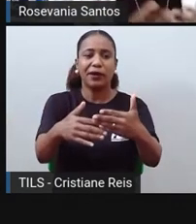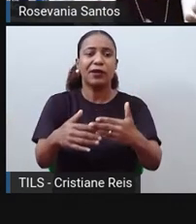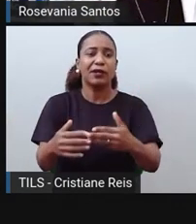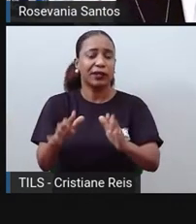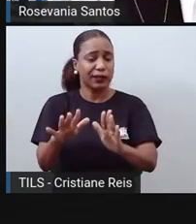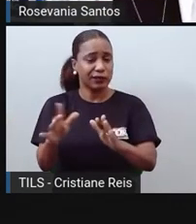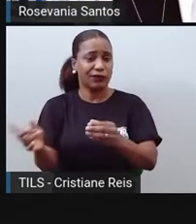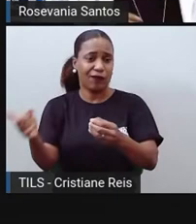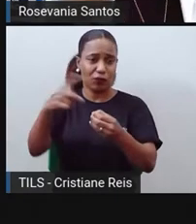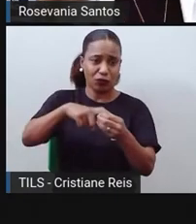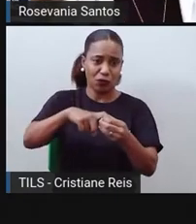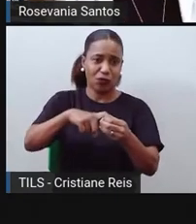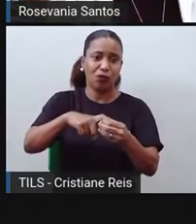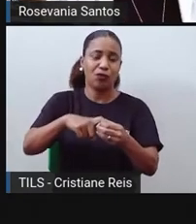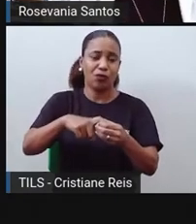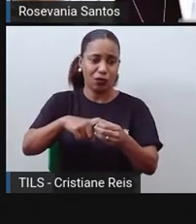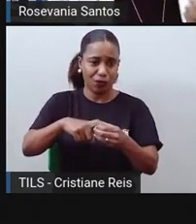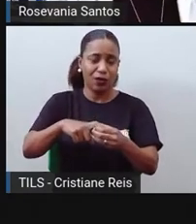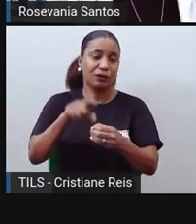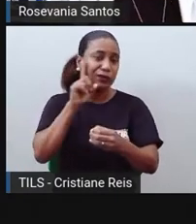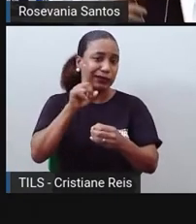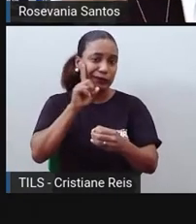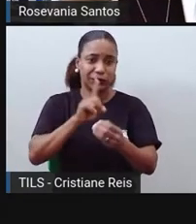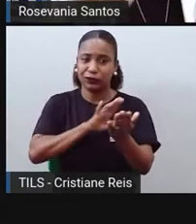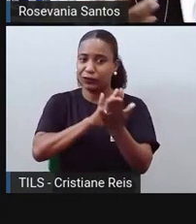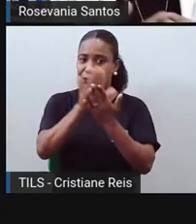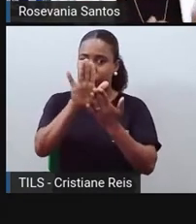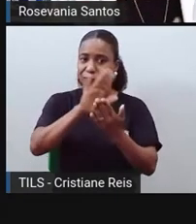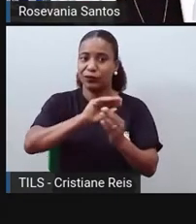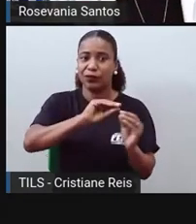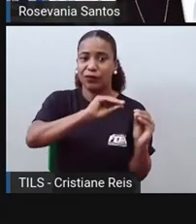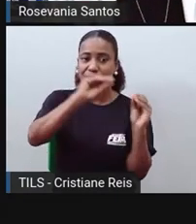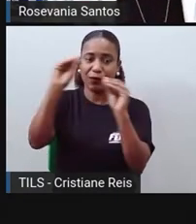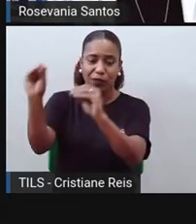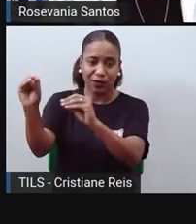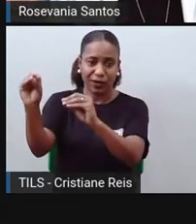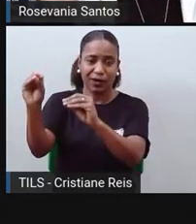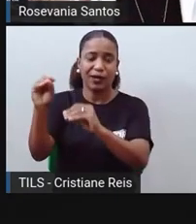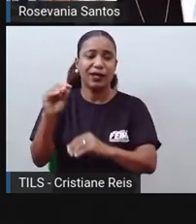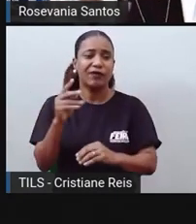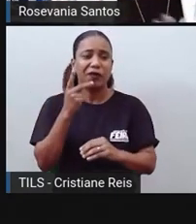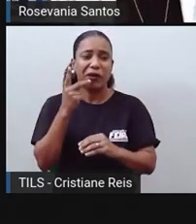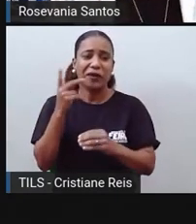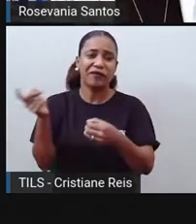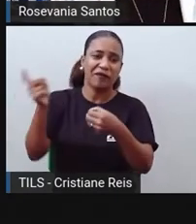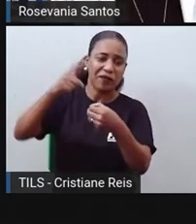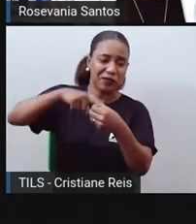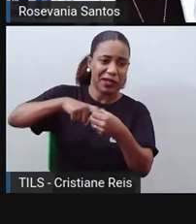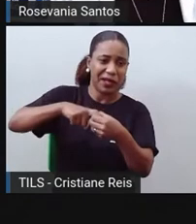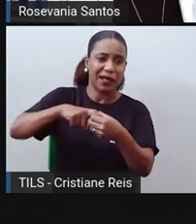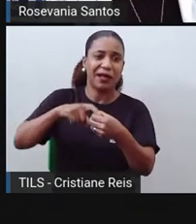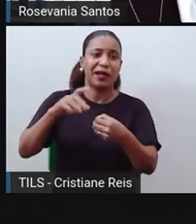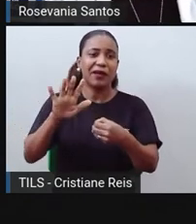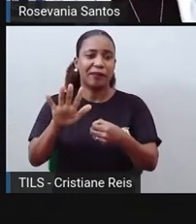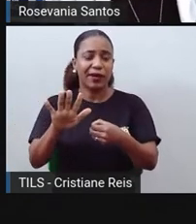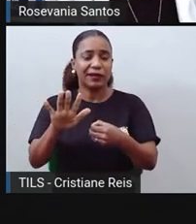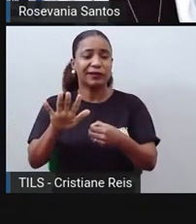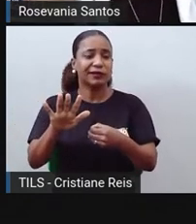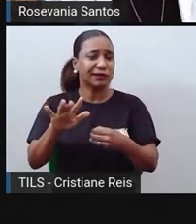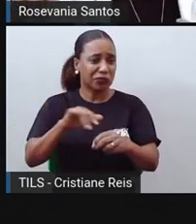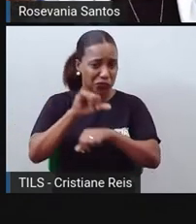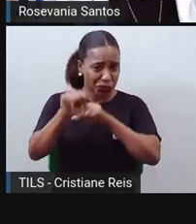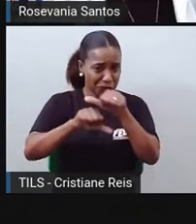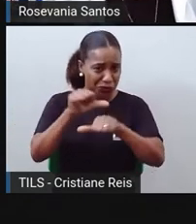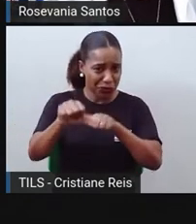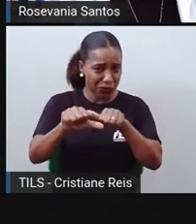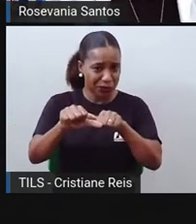direito às mulheres, que iam poder estudar, ia dar abertura, né, para a economia, mas o que a gente está observando